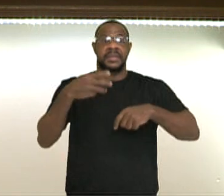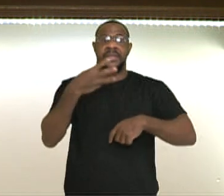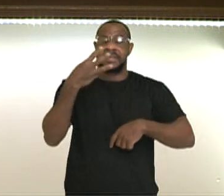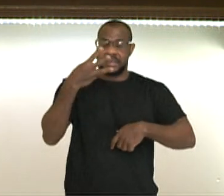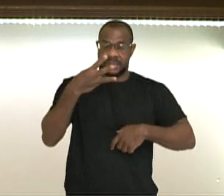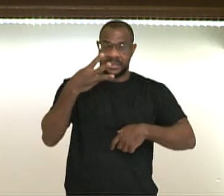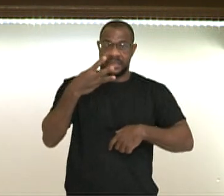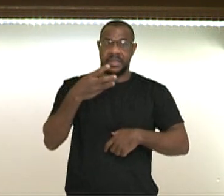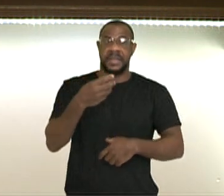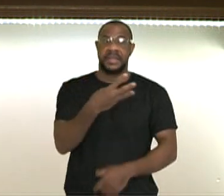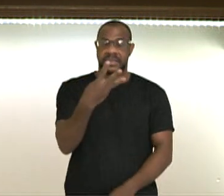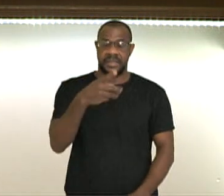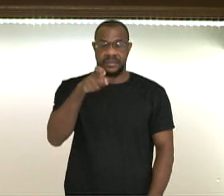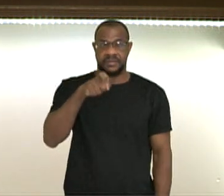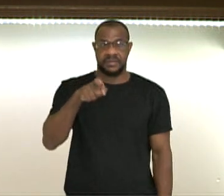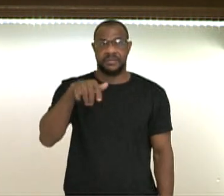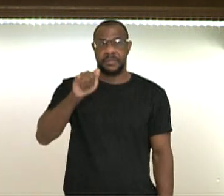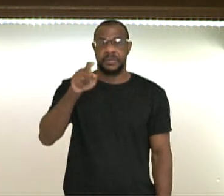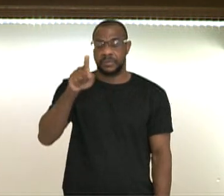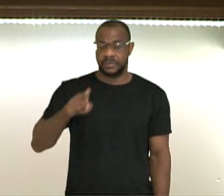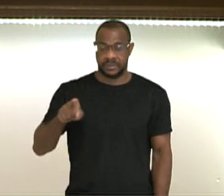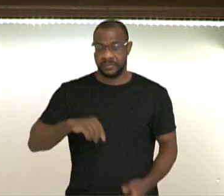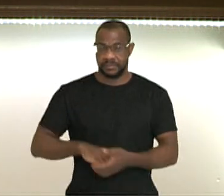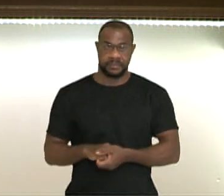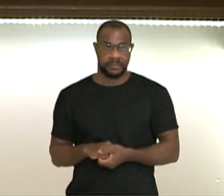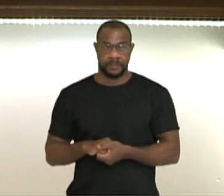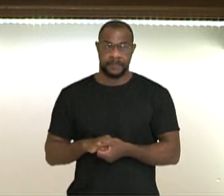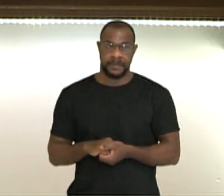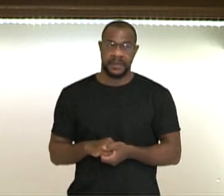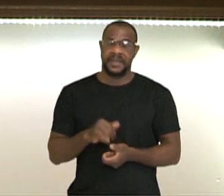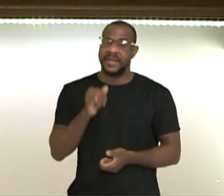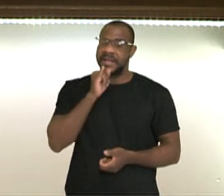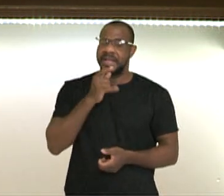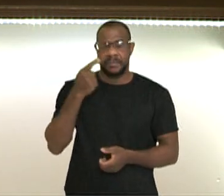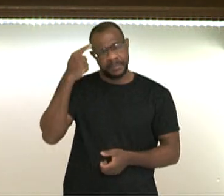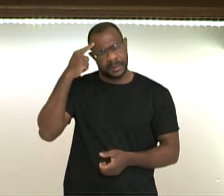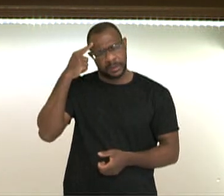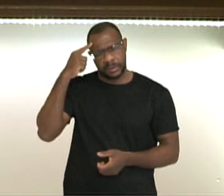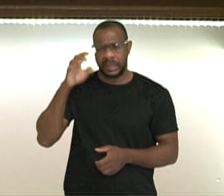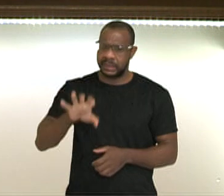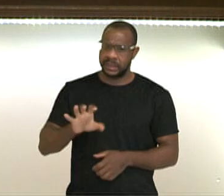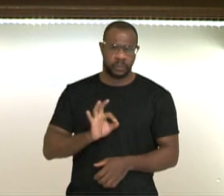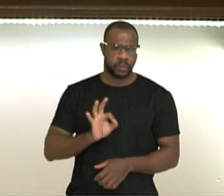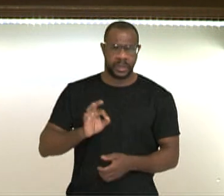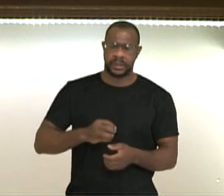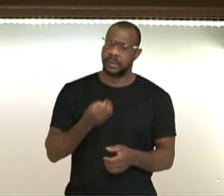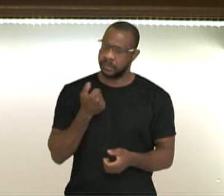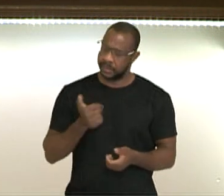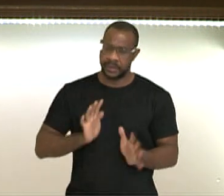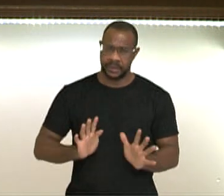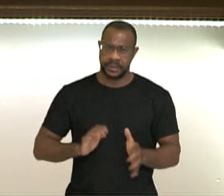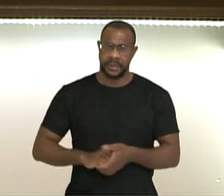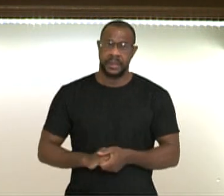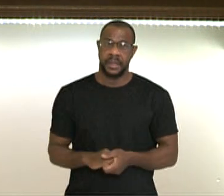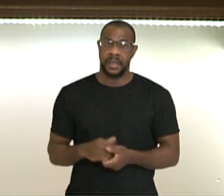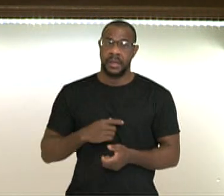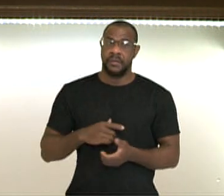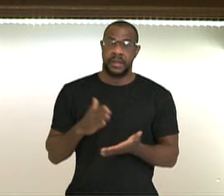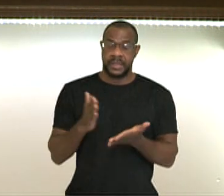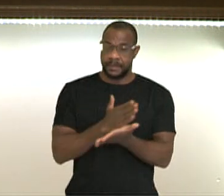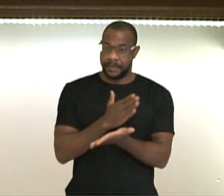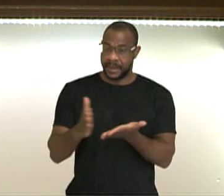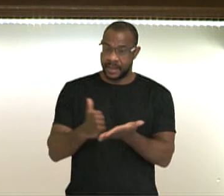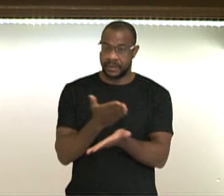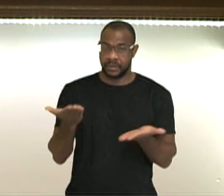3xyz, tá? Agora, digamos que você não pensou nisso. Tudo bem. Vamos calcular, então, separadamente cada uma. Olha